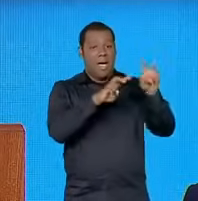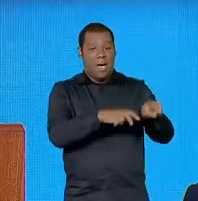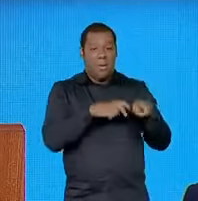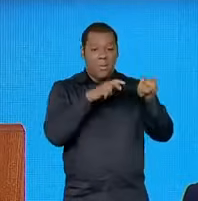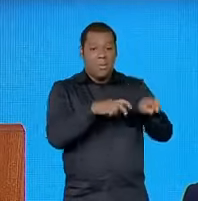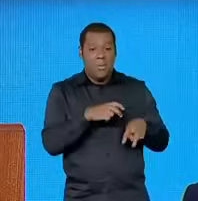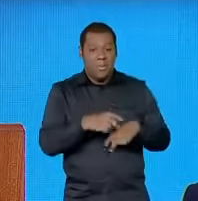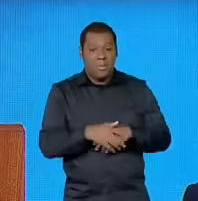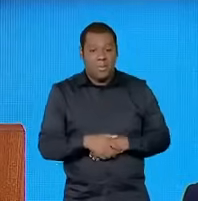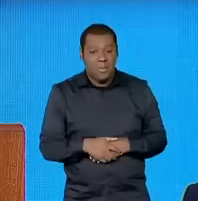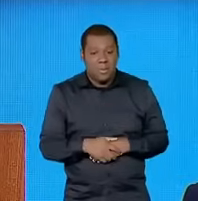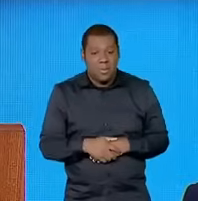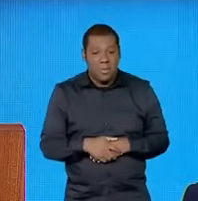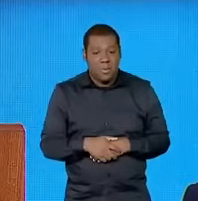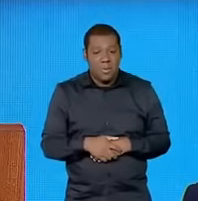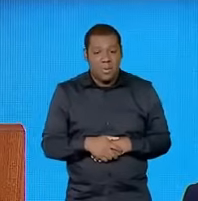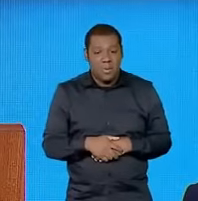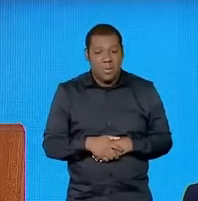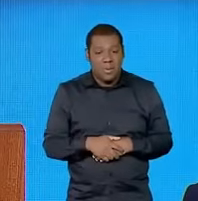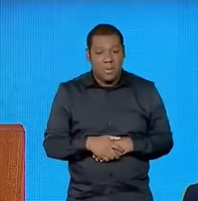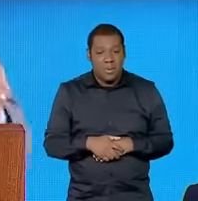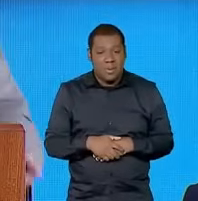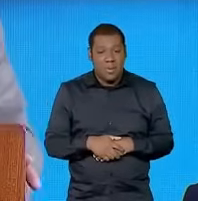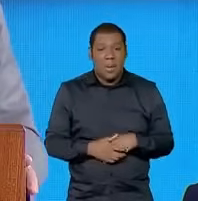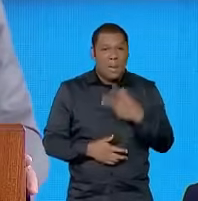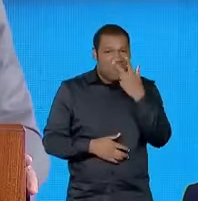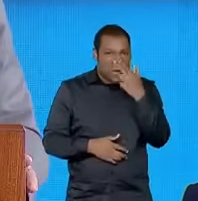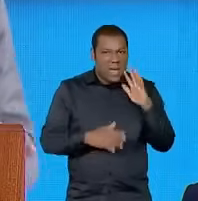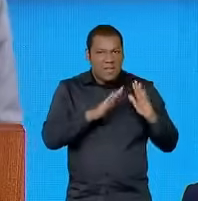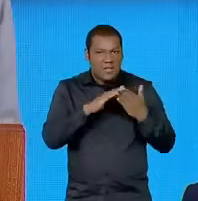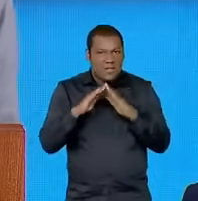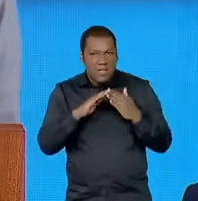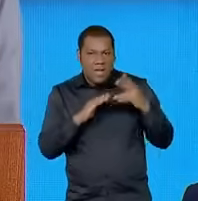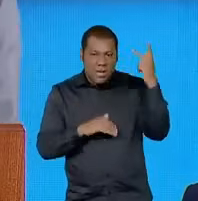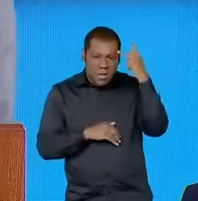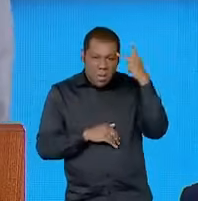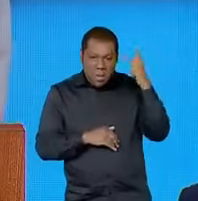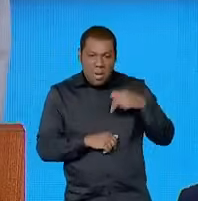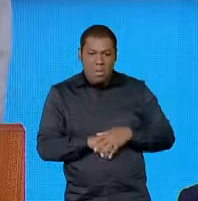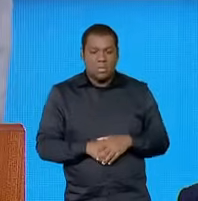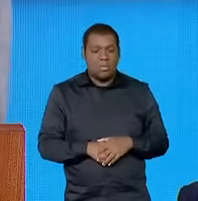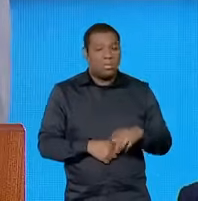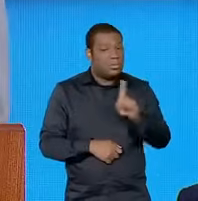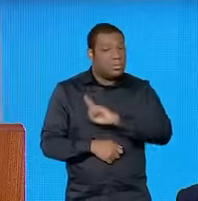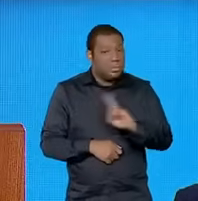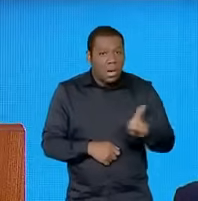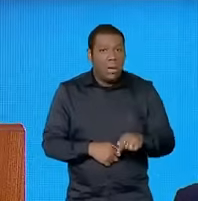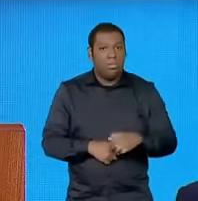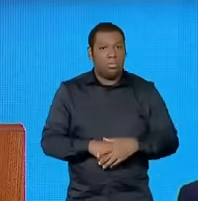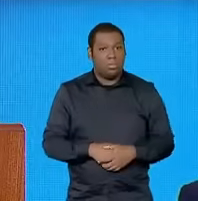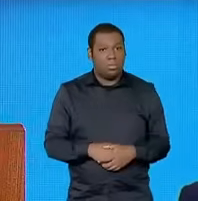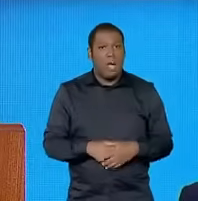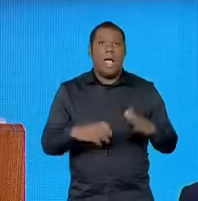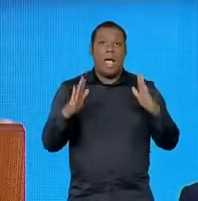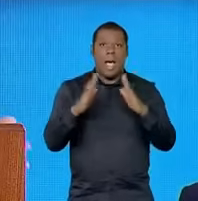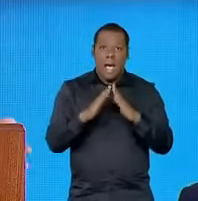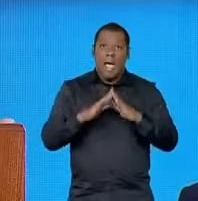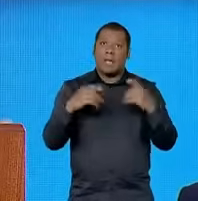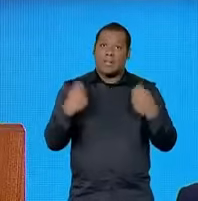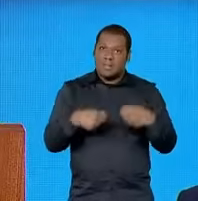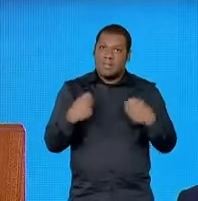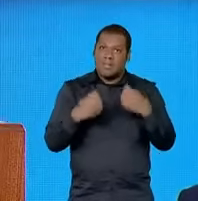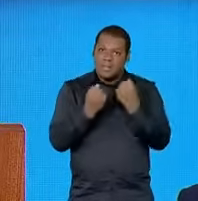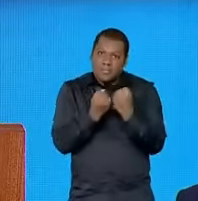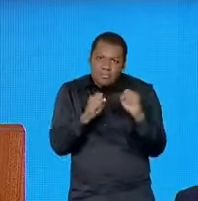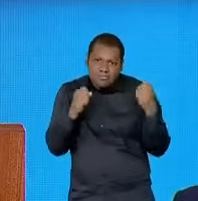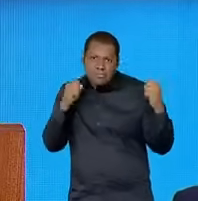estivesse numa vila em São Paulo. Não! A casa, gente, a casa tem que ter um espaço